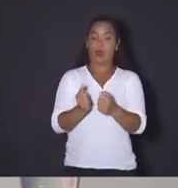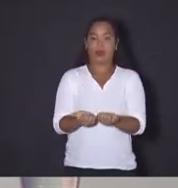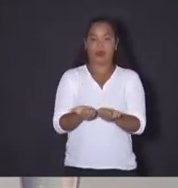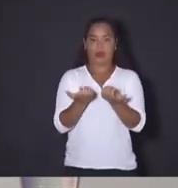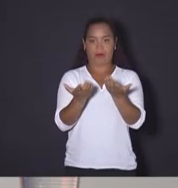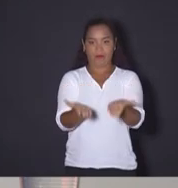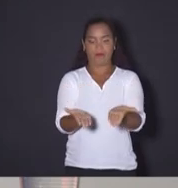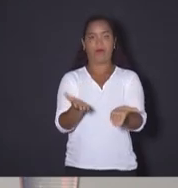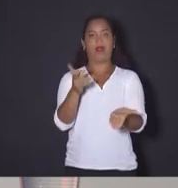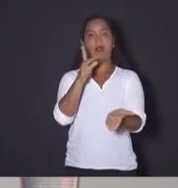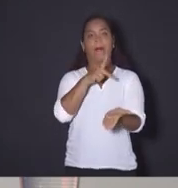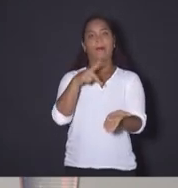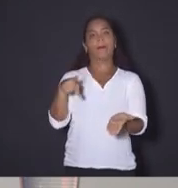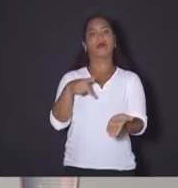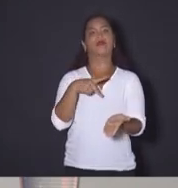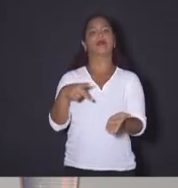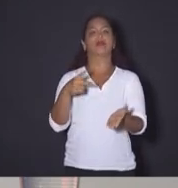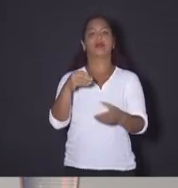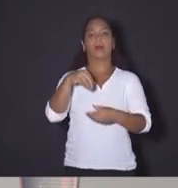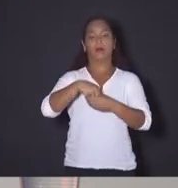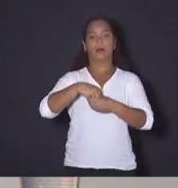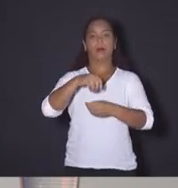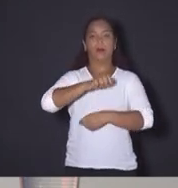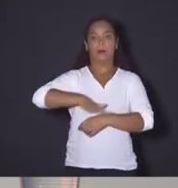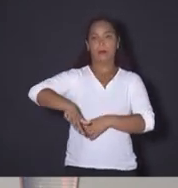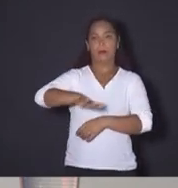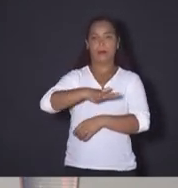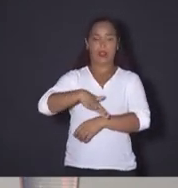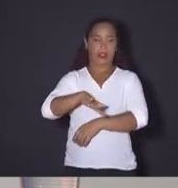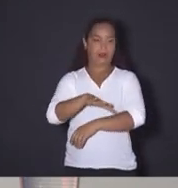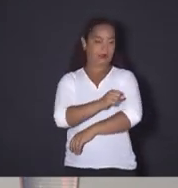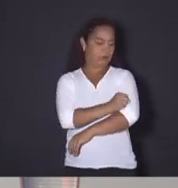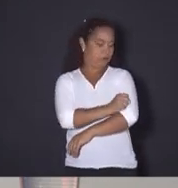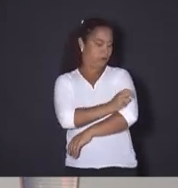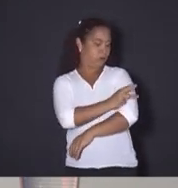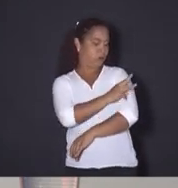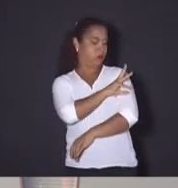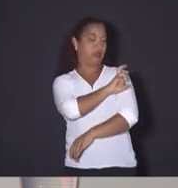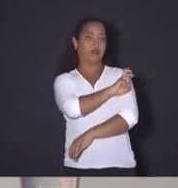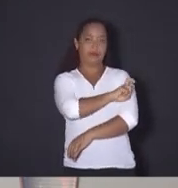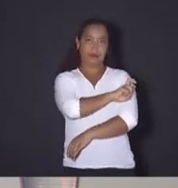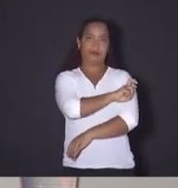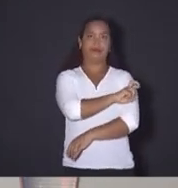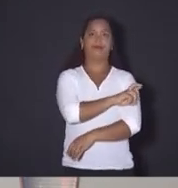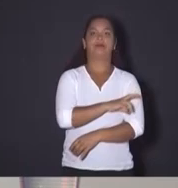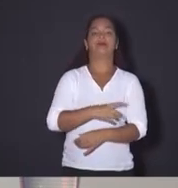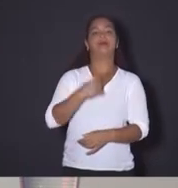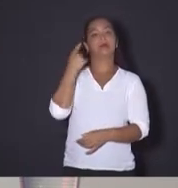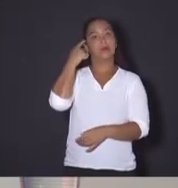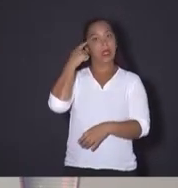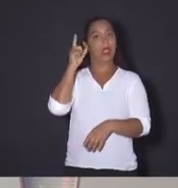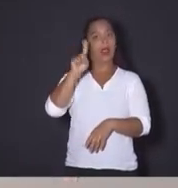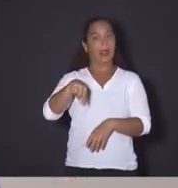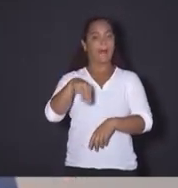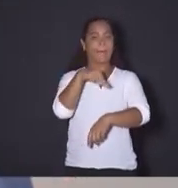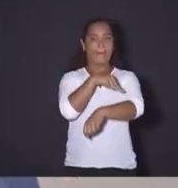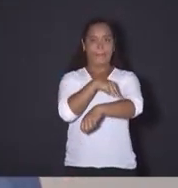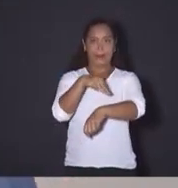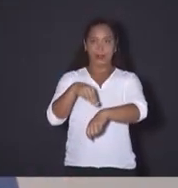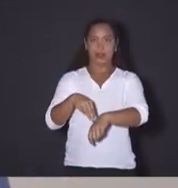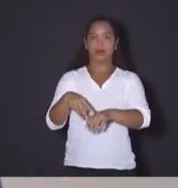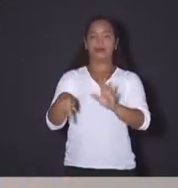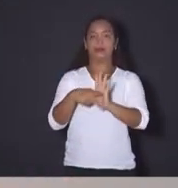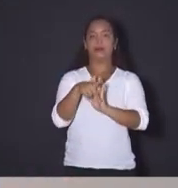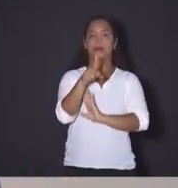dos profissionais da educação básica ou seja em particularmente pensando os profissionais do magistério os professores